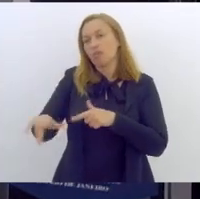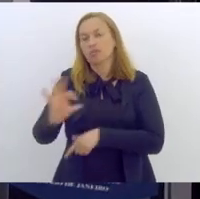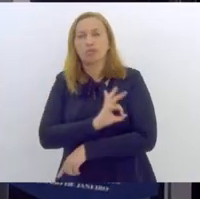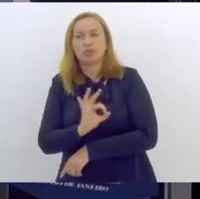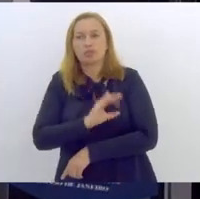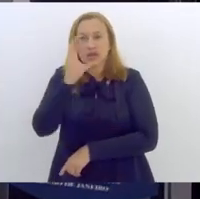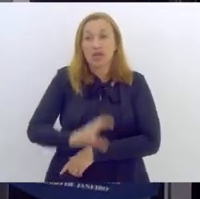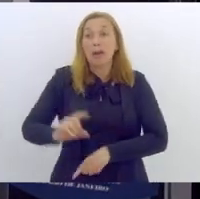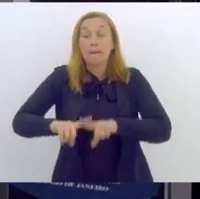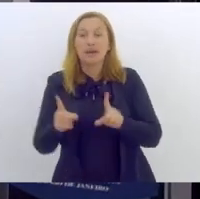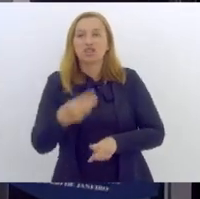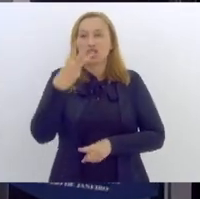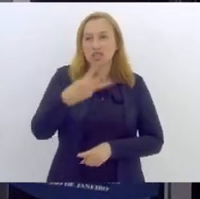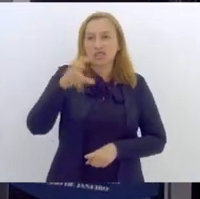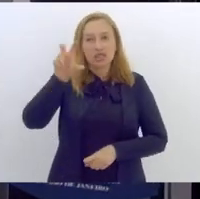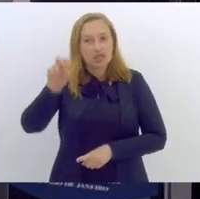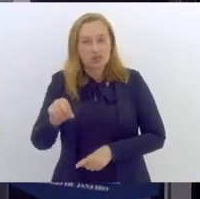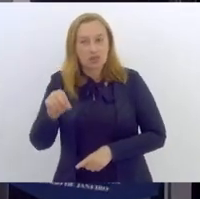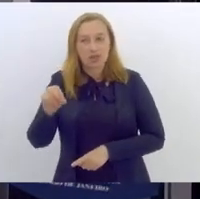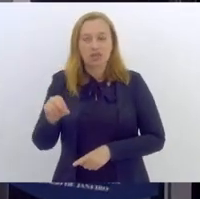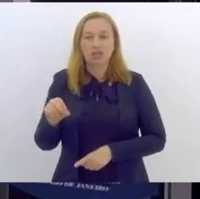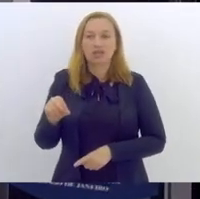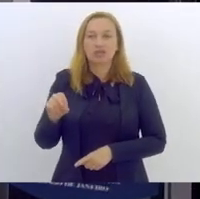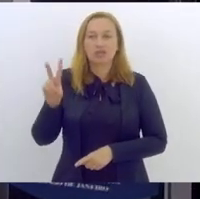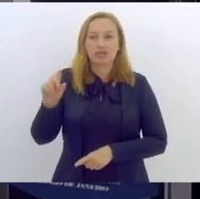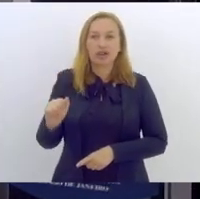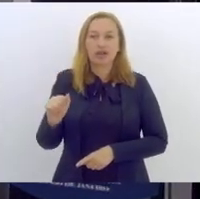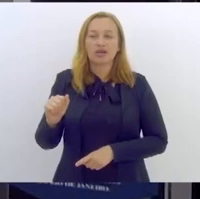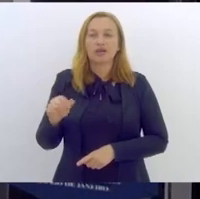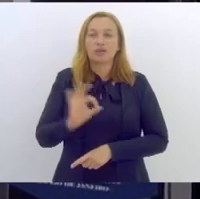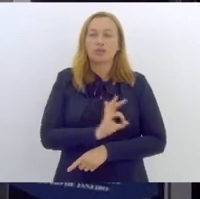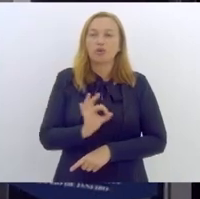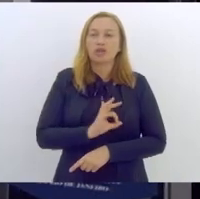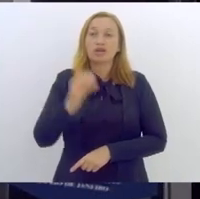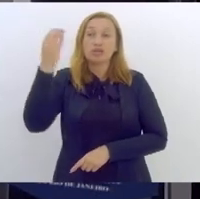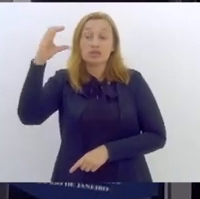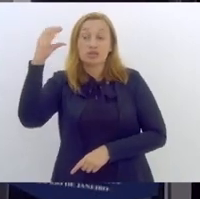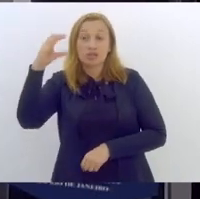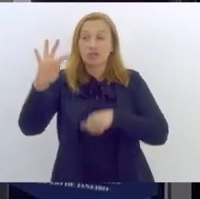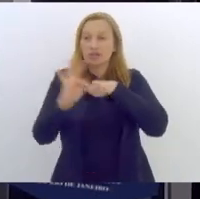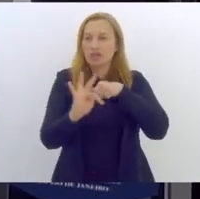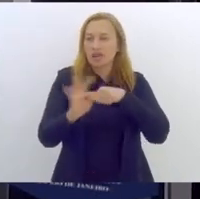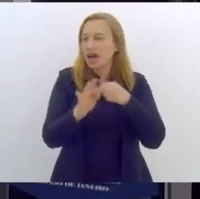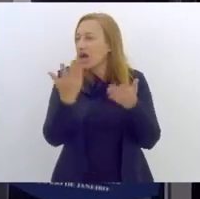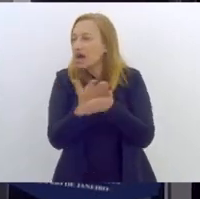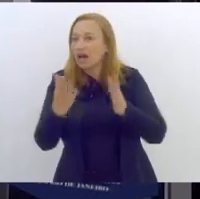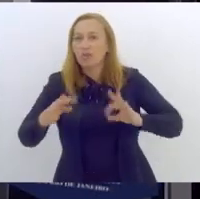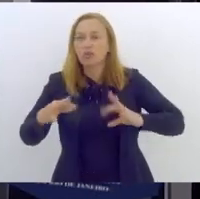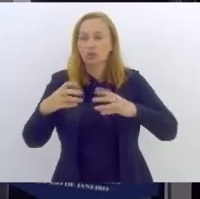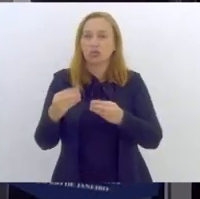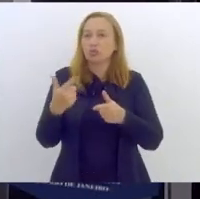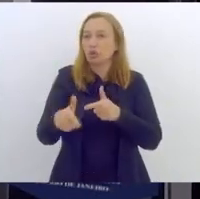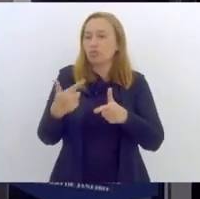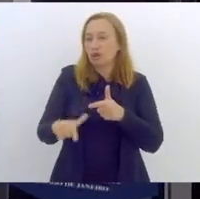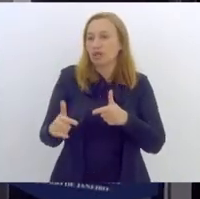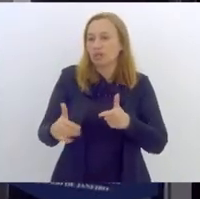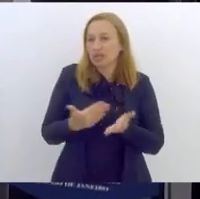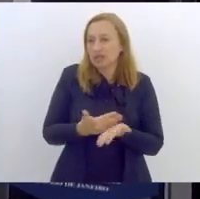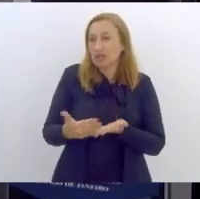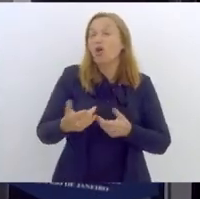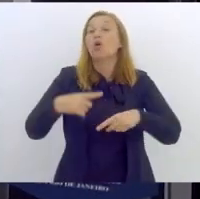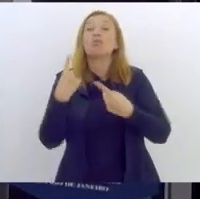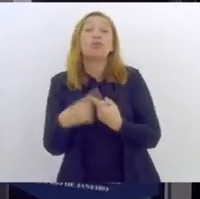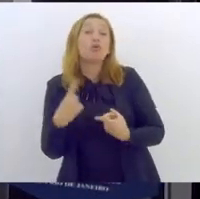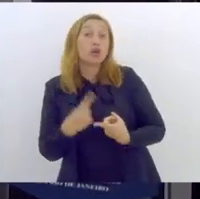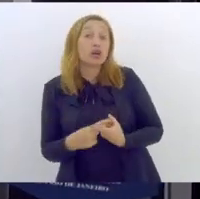350 vagas para polícia técnico científica acaba com a defasagem de todos os carros na sua carreira inicial porque